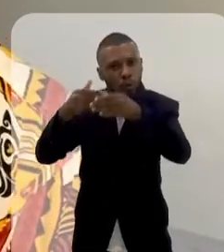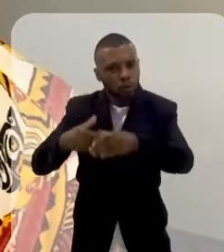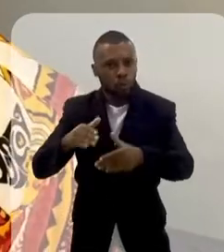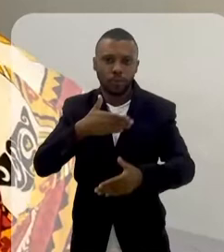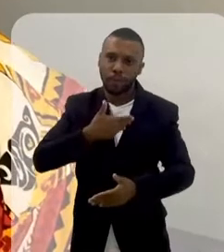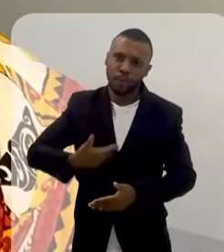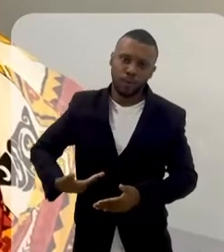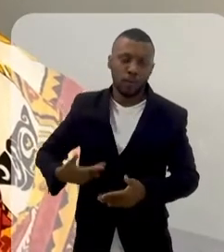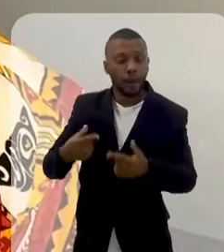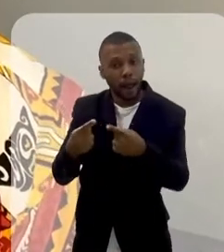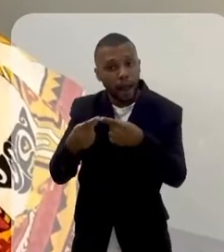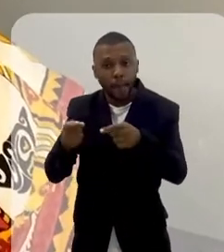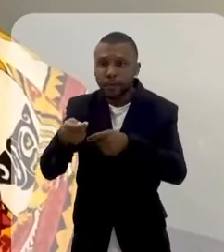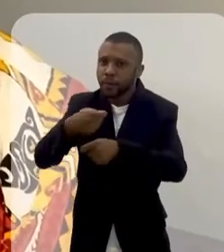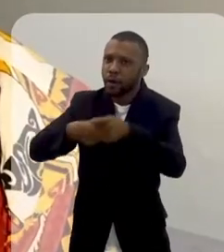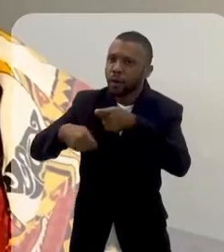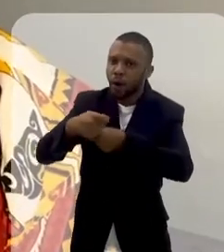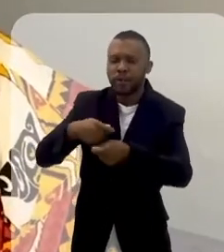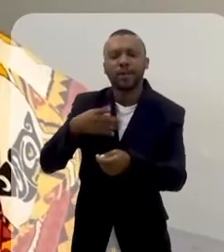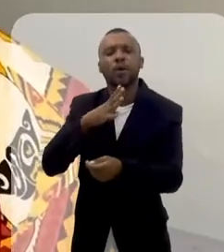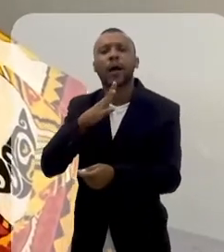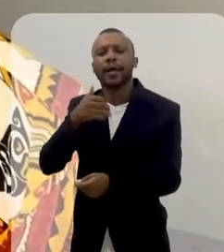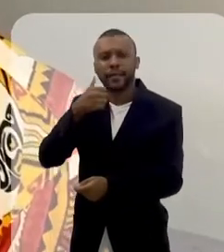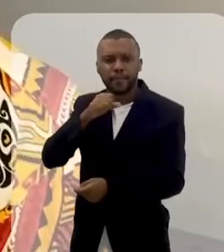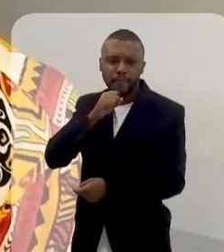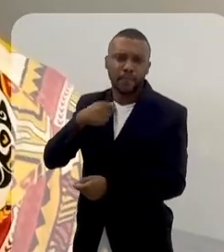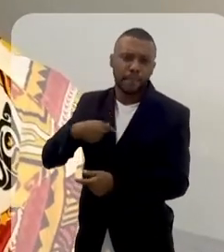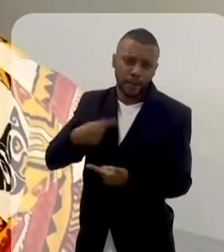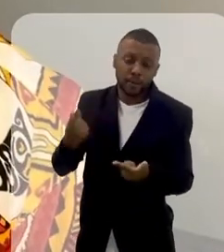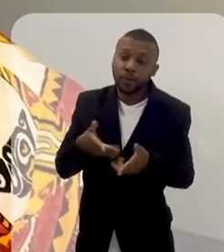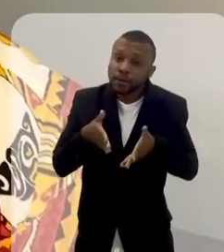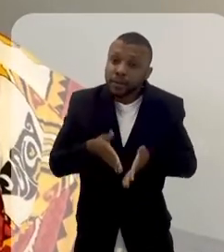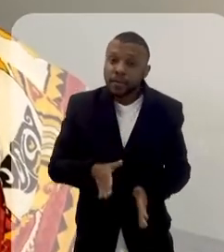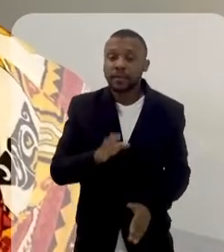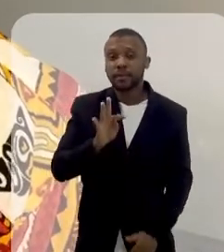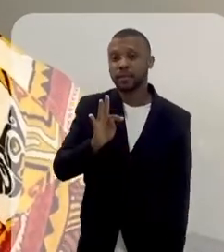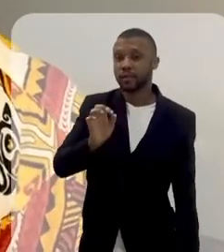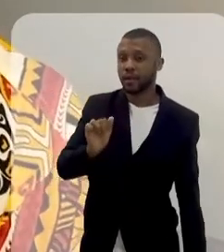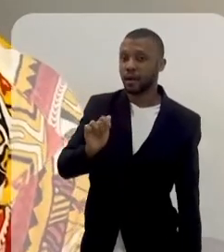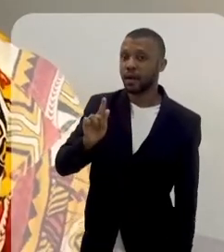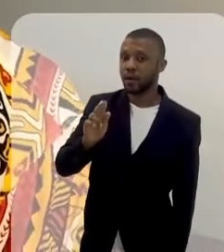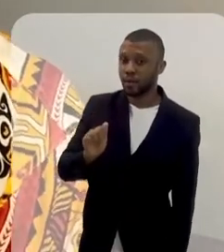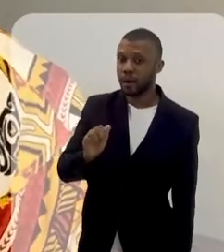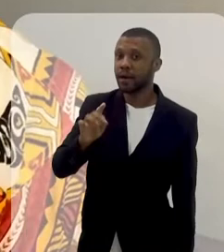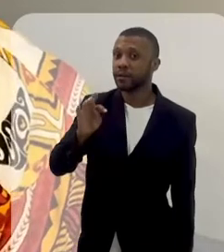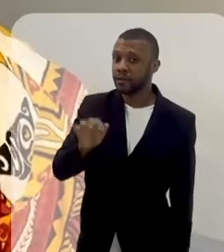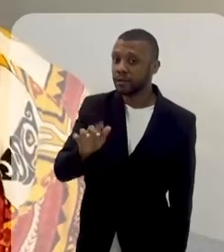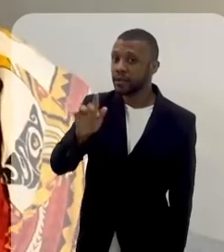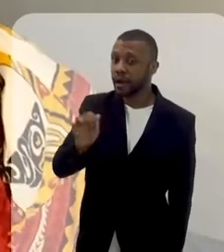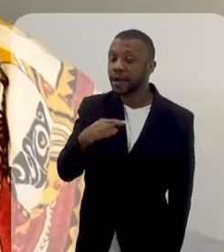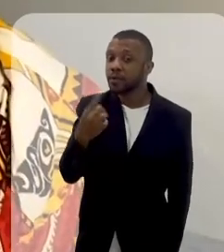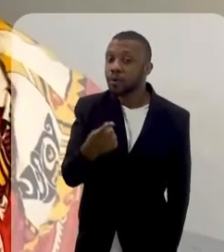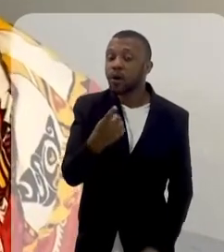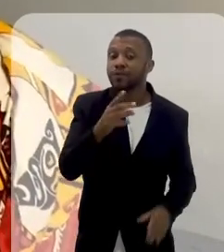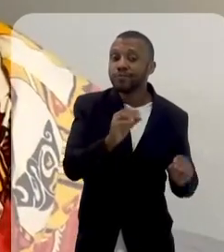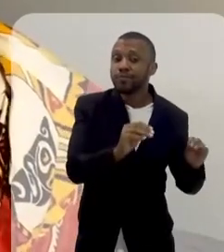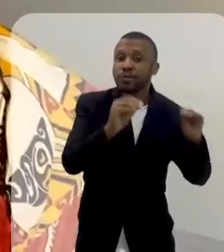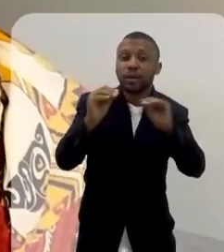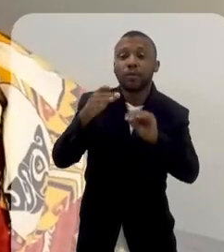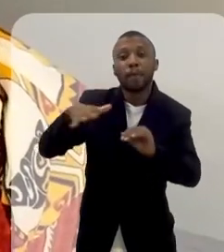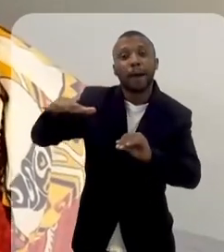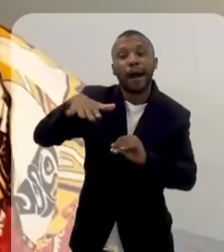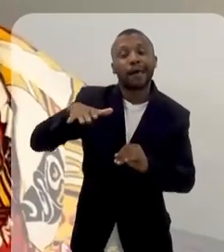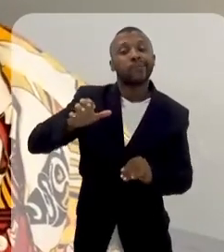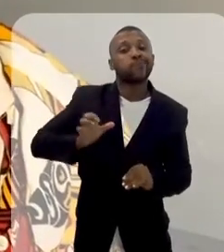mãe, e aí é um momento de riqueza dele. Então eu nasci em Taguatinga, e aí a gente foi para o Sudoeste, que é como se fosse